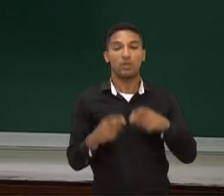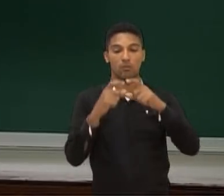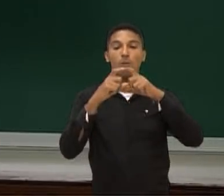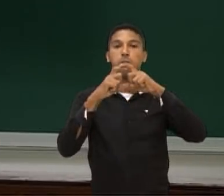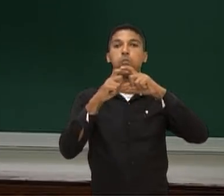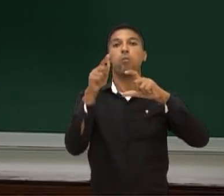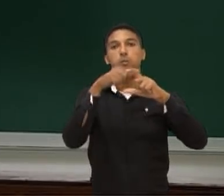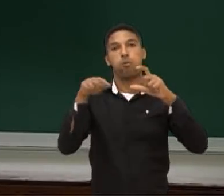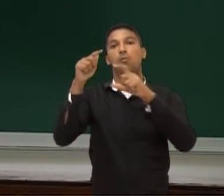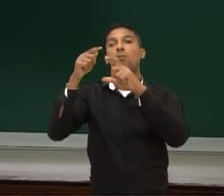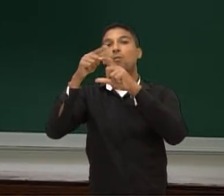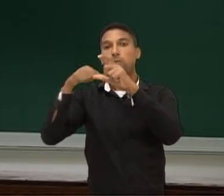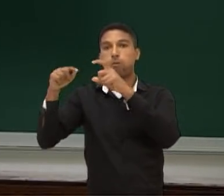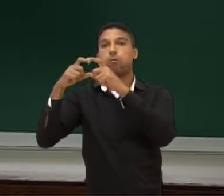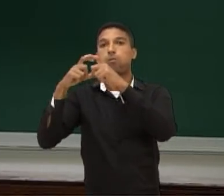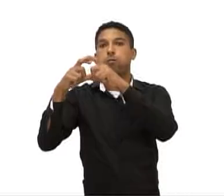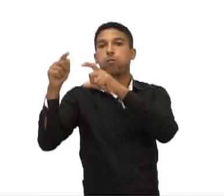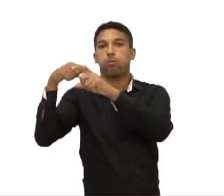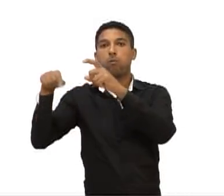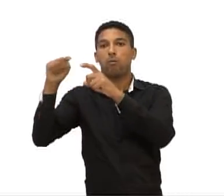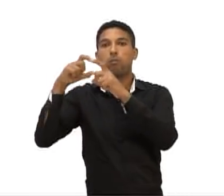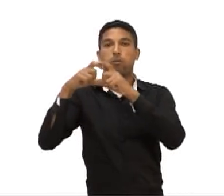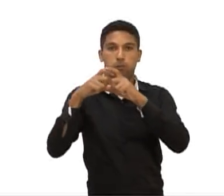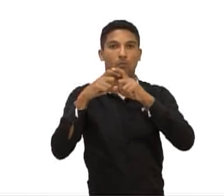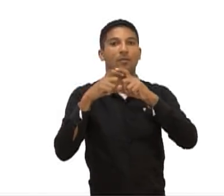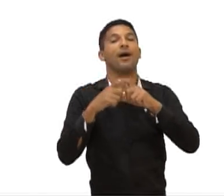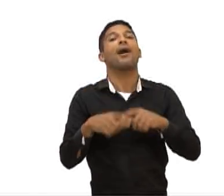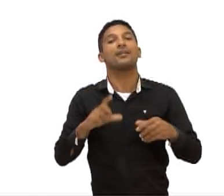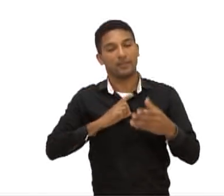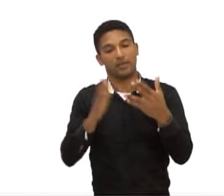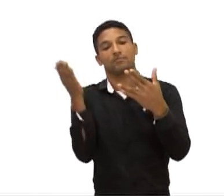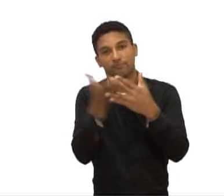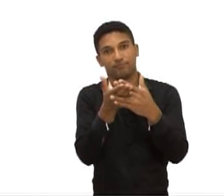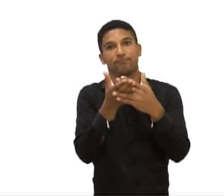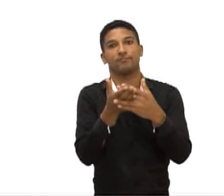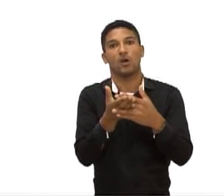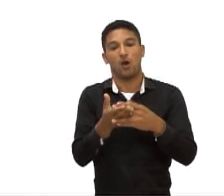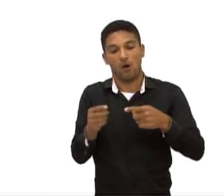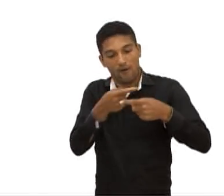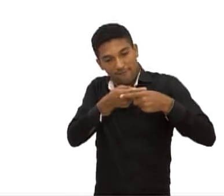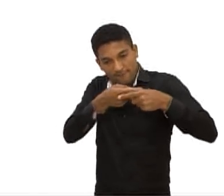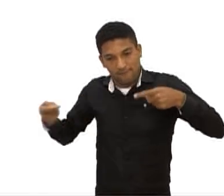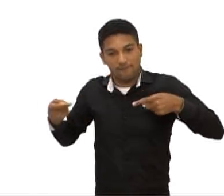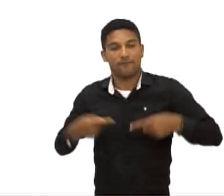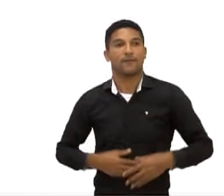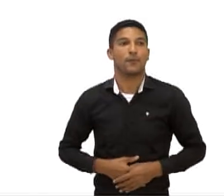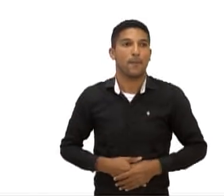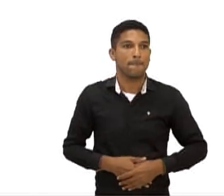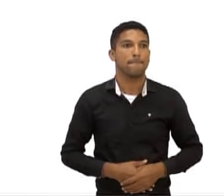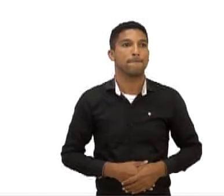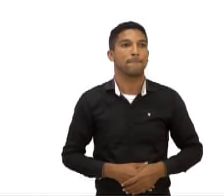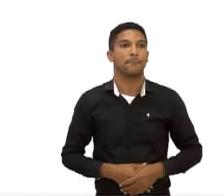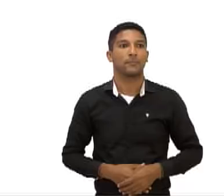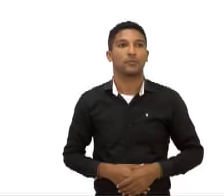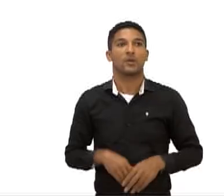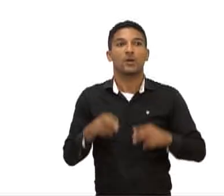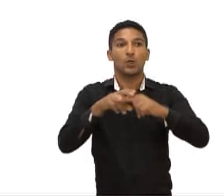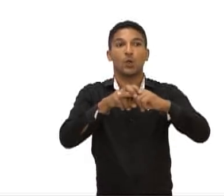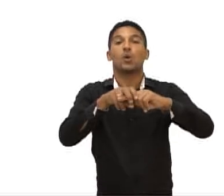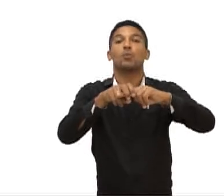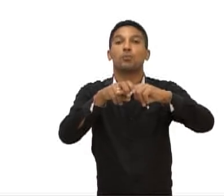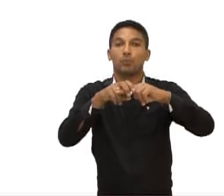só. Então, aqui, também podemos dizer que a reta suporte, olha só, intercepta um ou